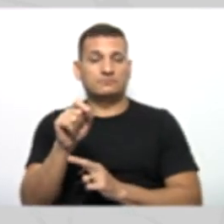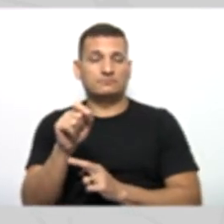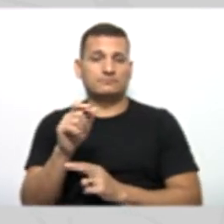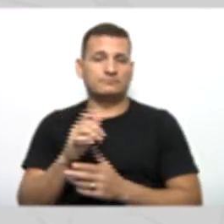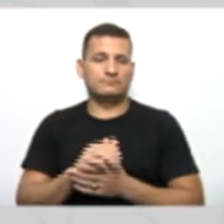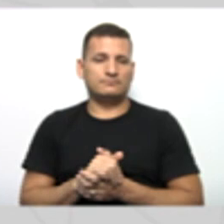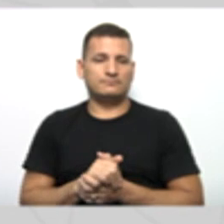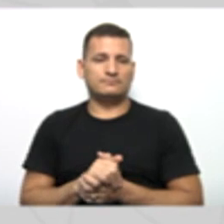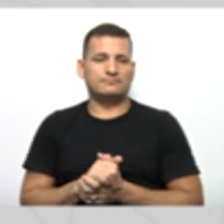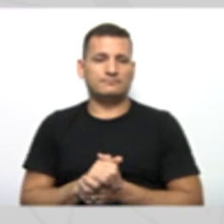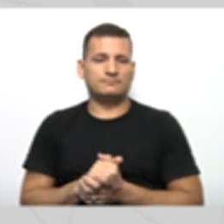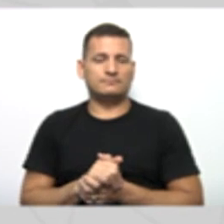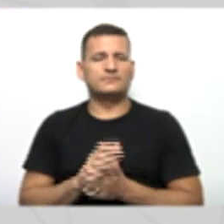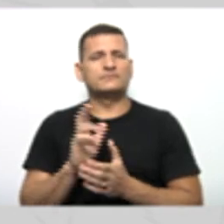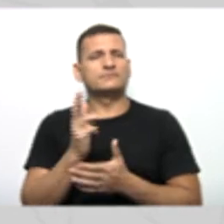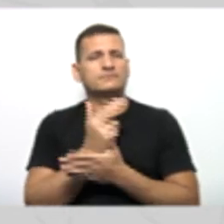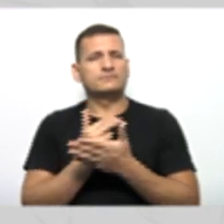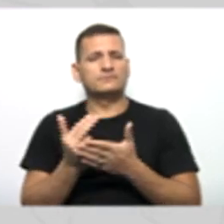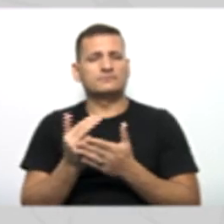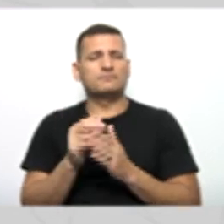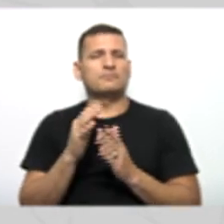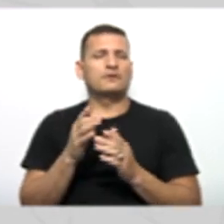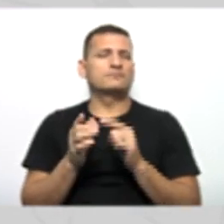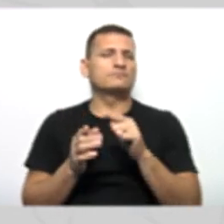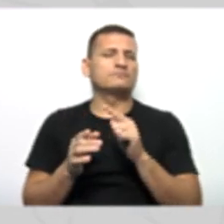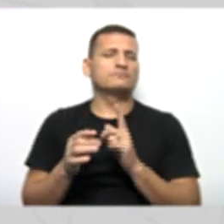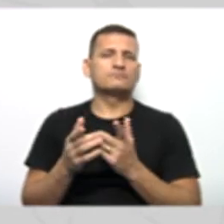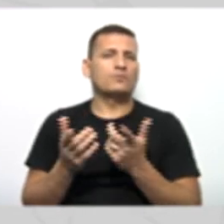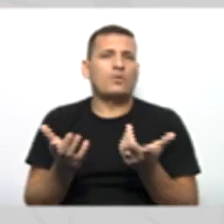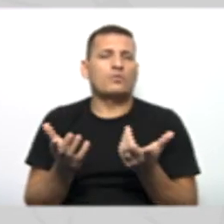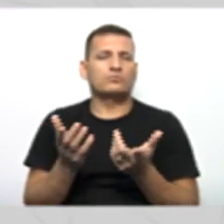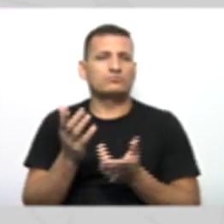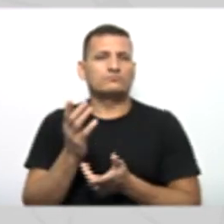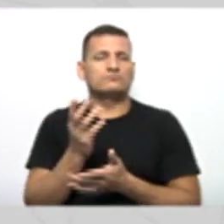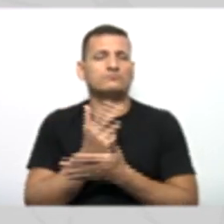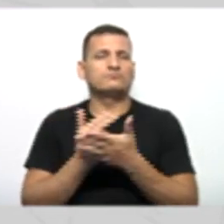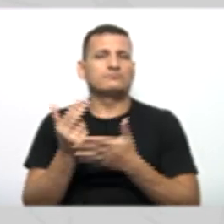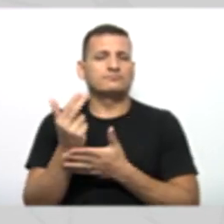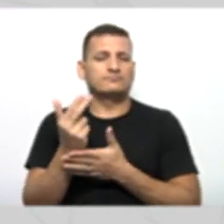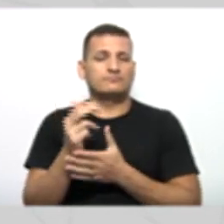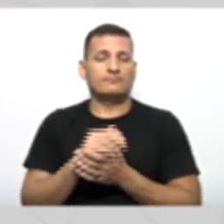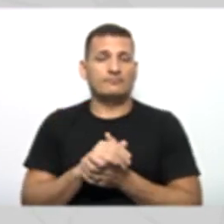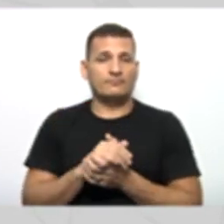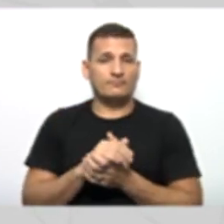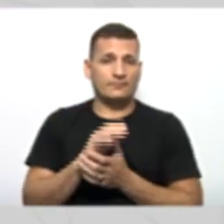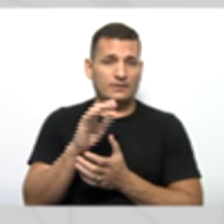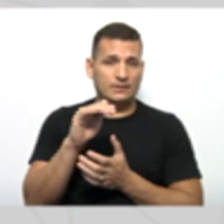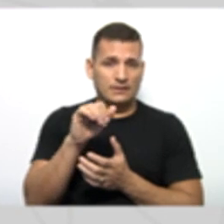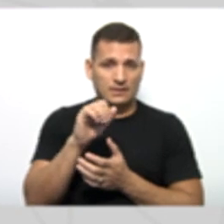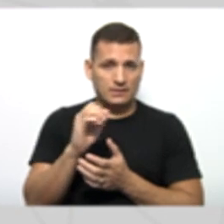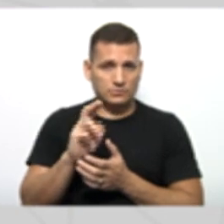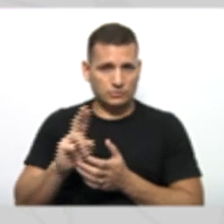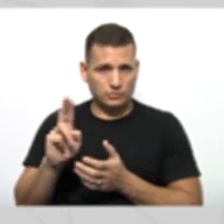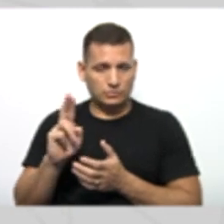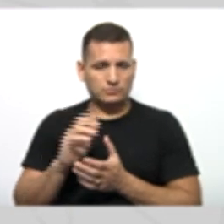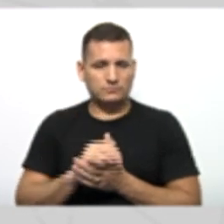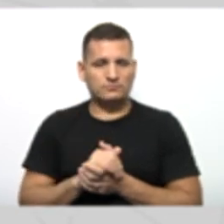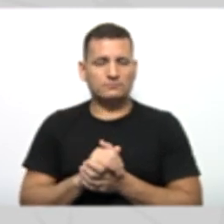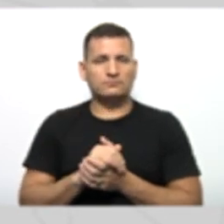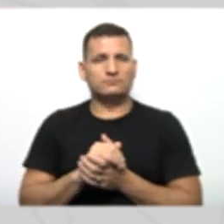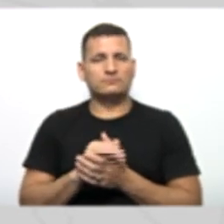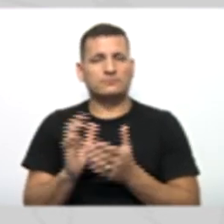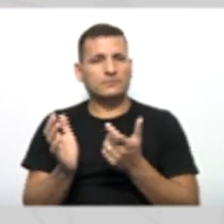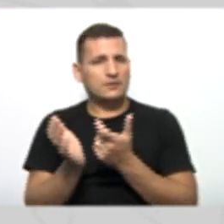diagrama. Mas, Aloysio, que tipo de diagrama é esse? É um diagrama de caso de uso? É um diagrama de